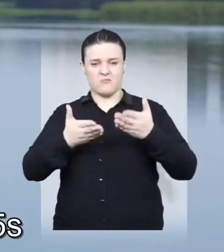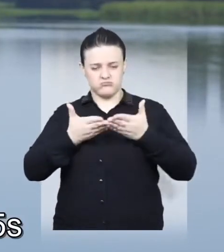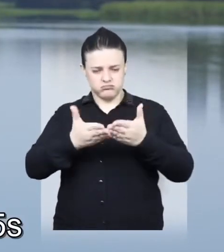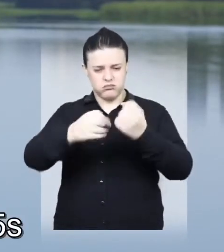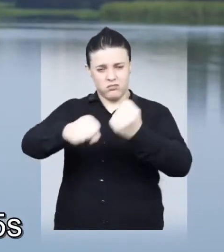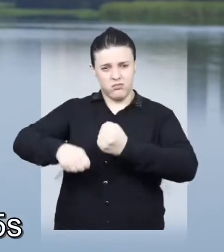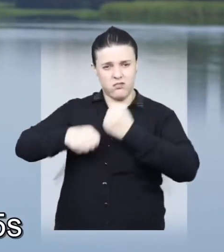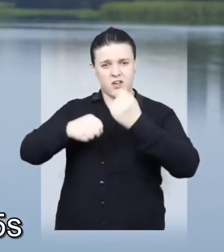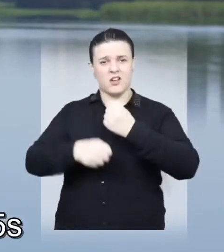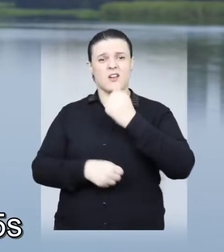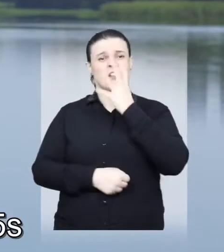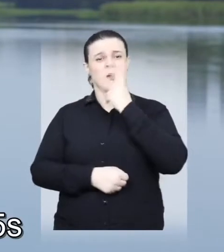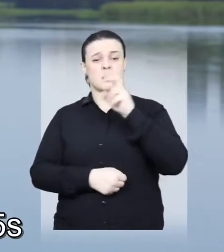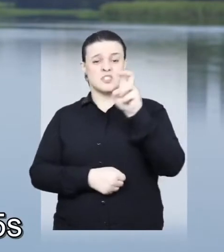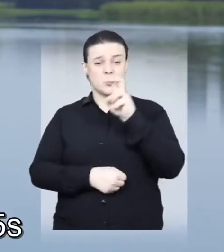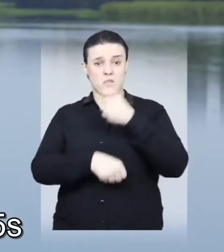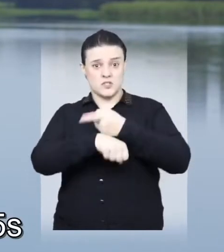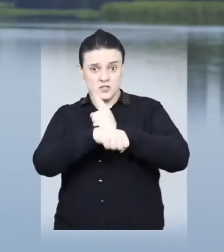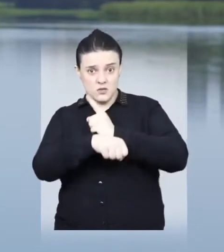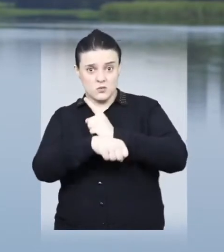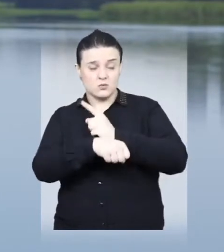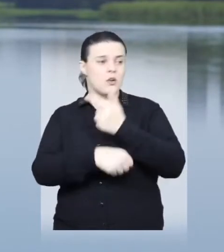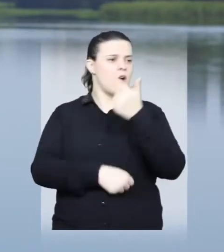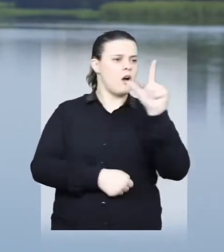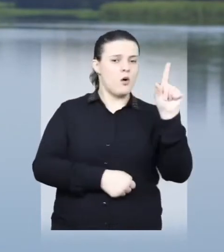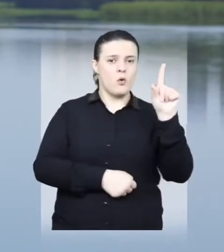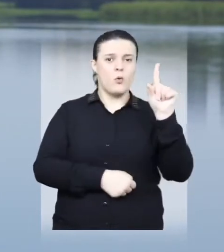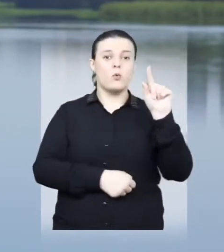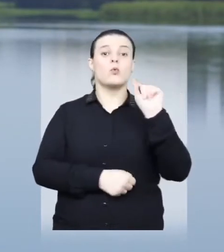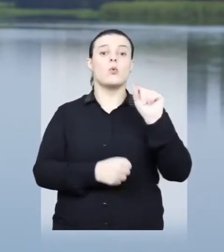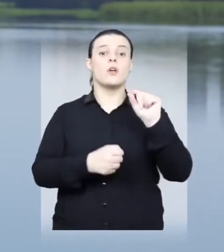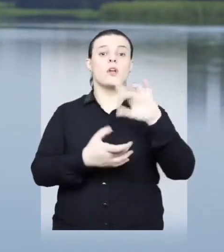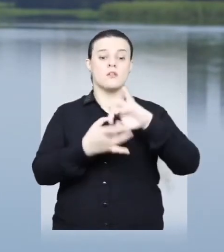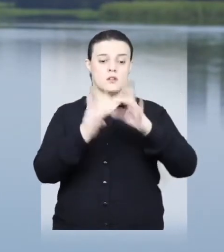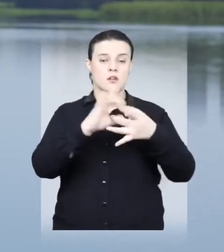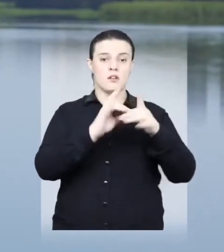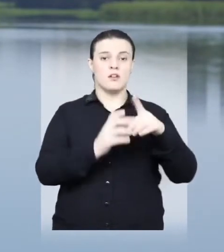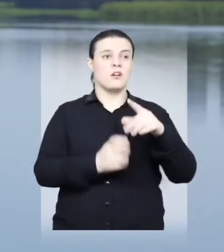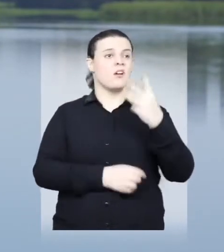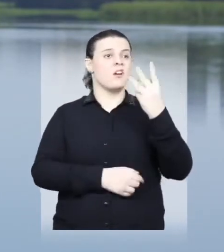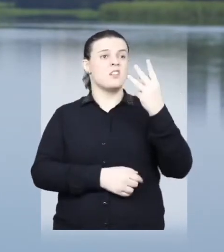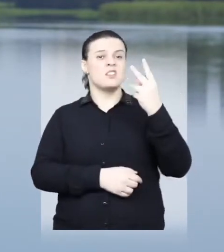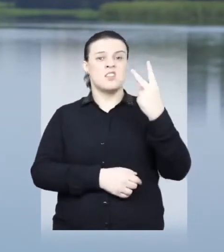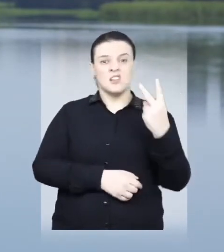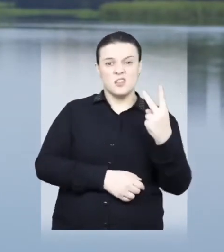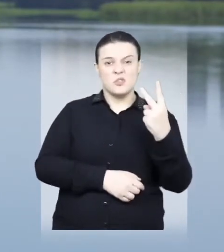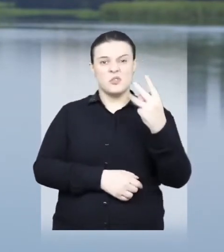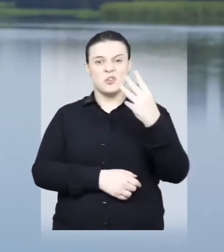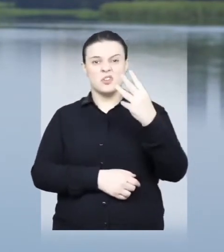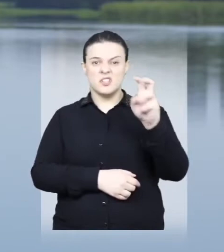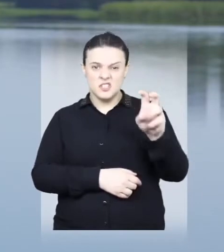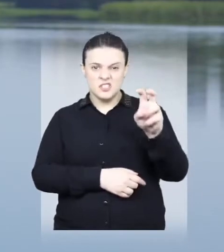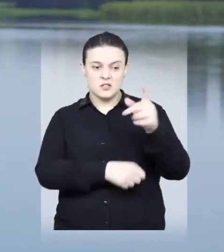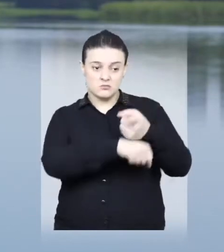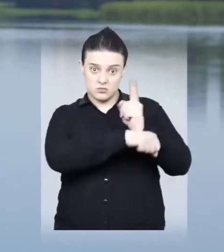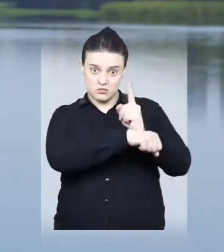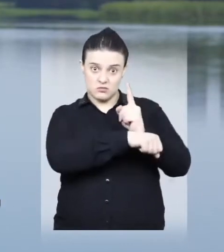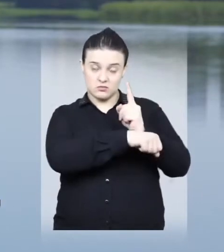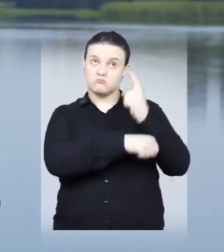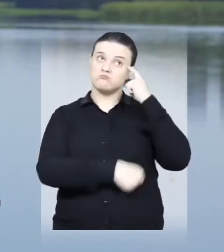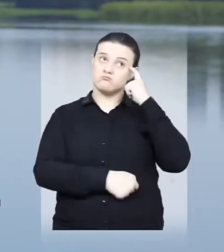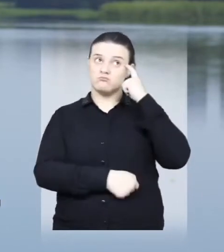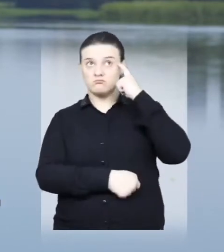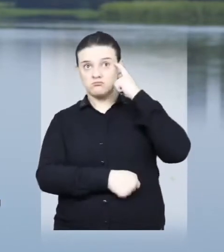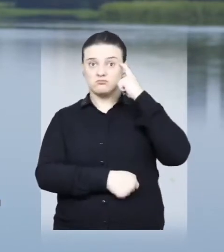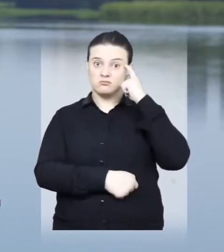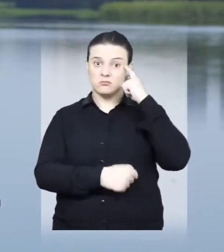pode durar 55 segundos e a canoagem olímpica dura 32, 35 segundos. Então,